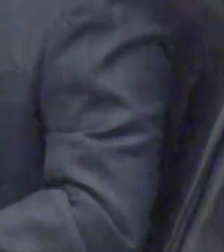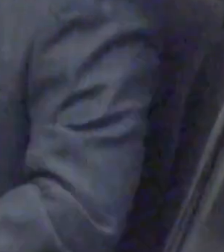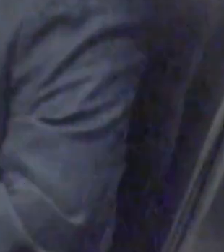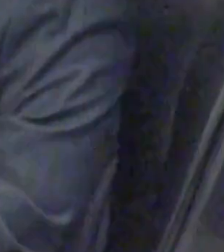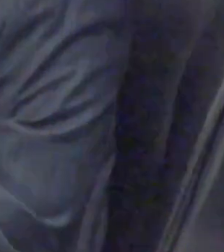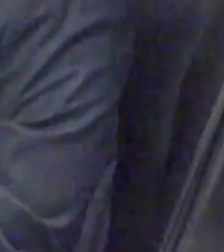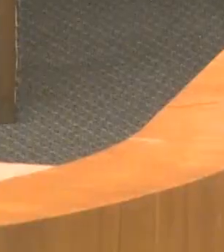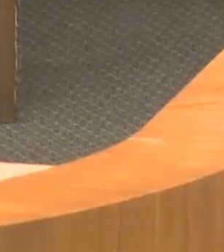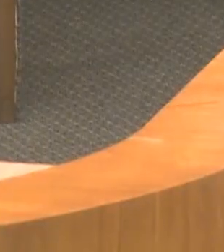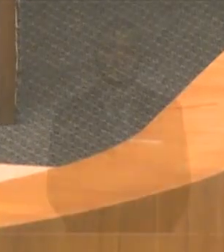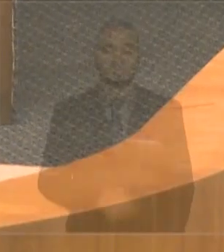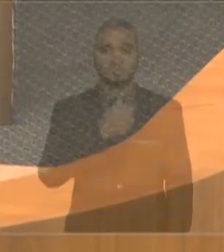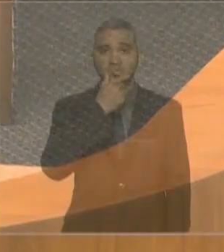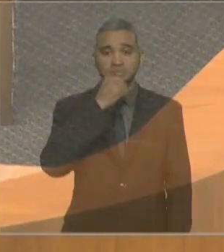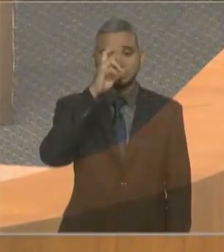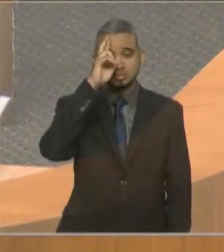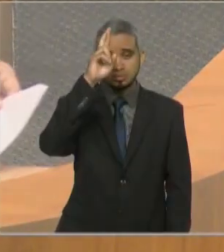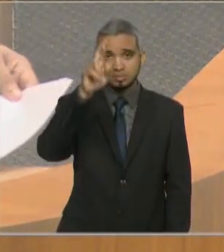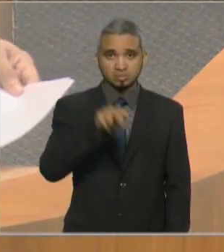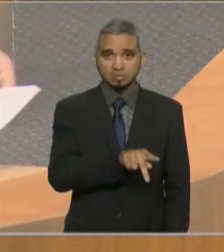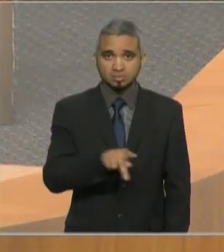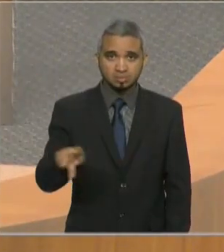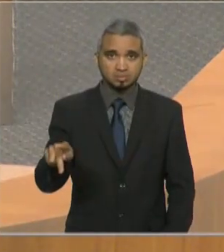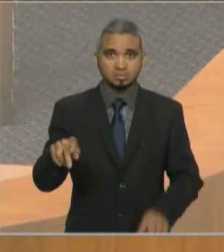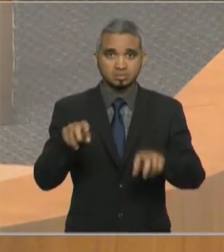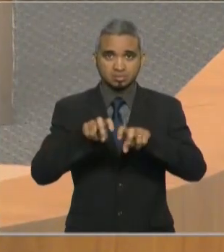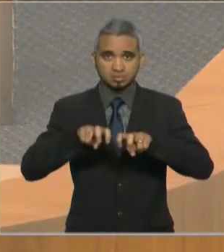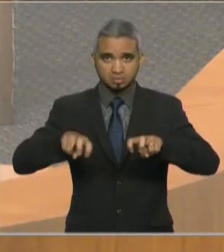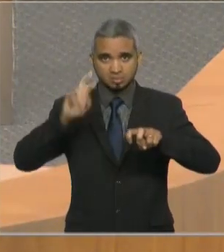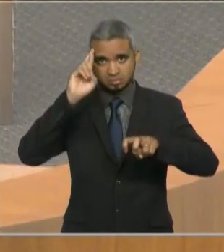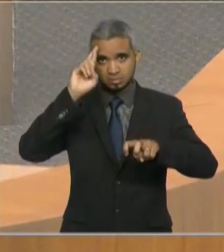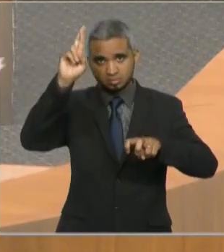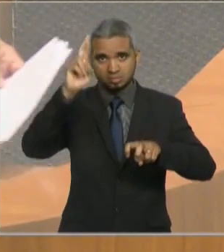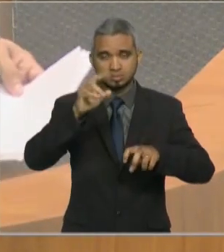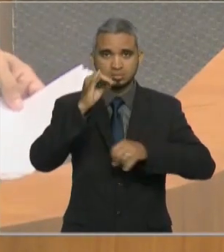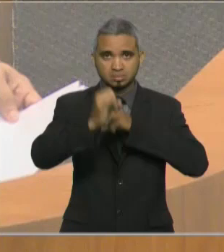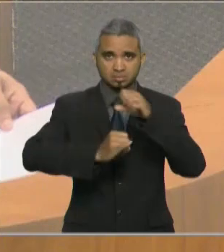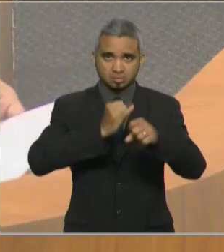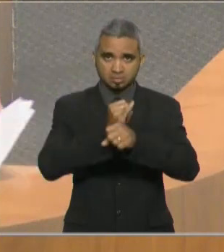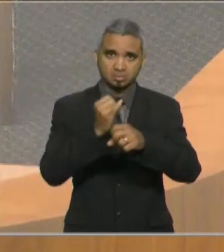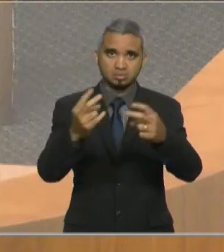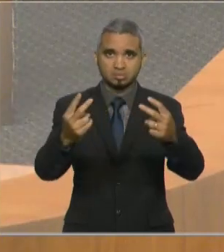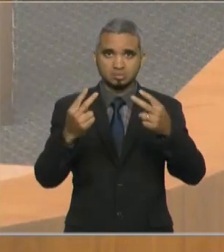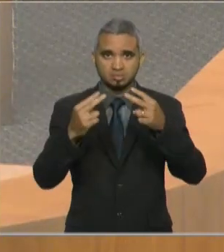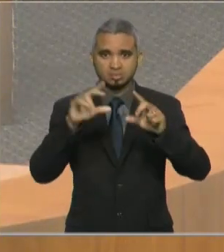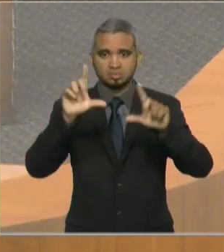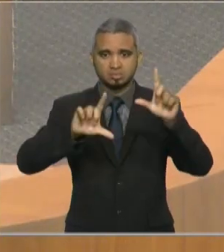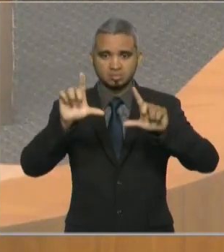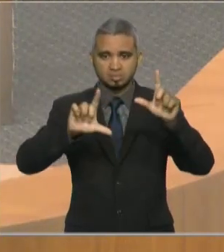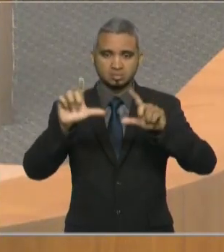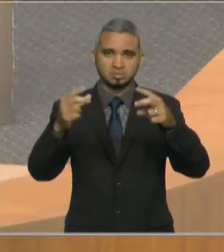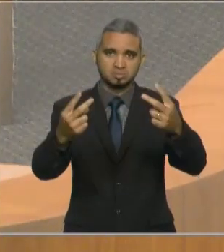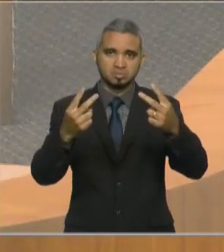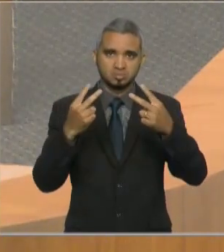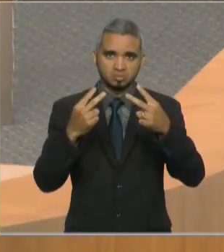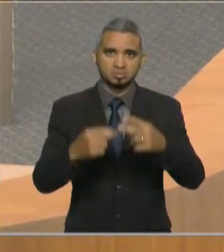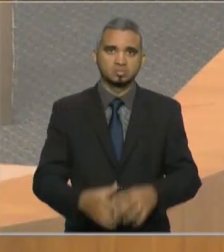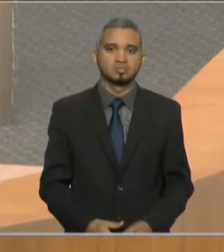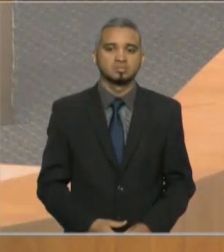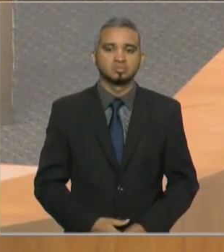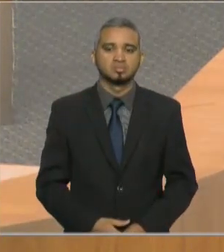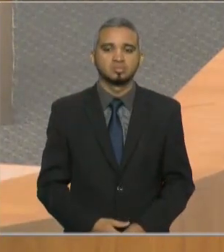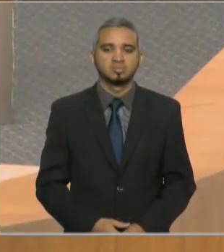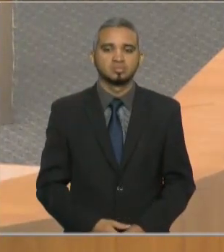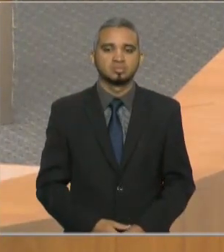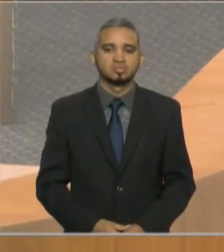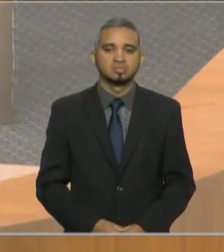Senhor presidente, demais membros da mesa, senhoras e senhores deputados, galeria, imprensa, internautas, telespectadores que nos acompanham por meio da TV Assembleia.